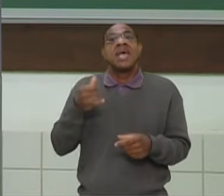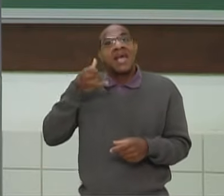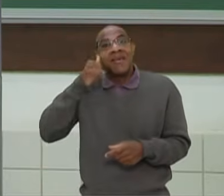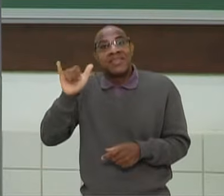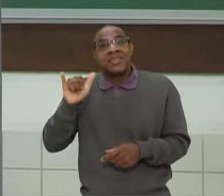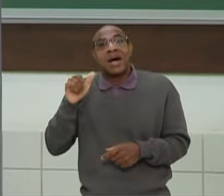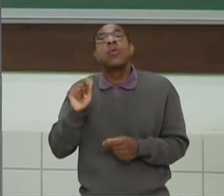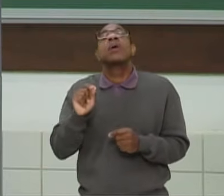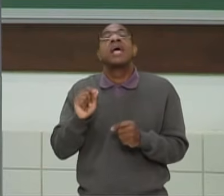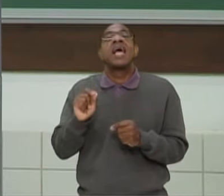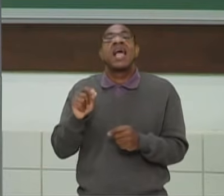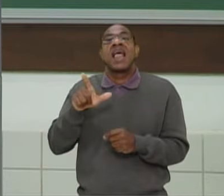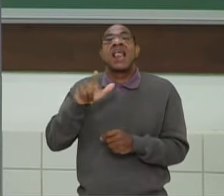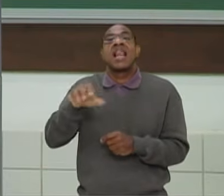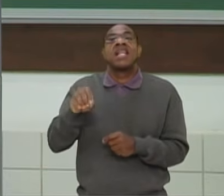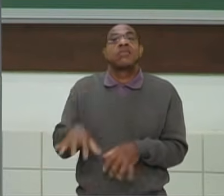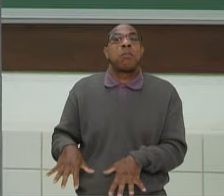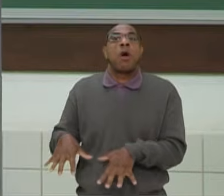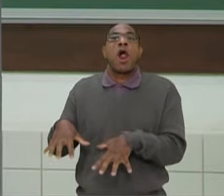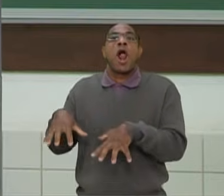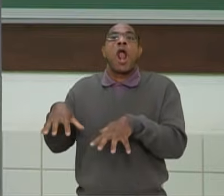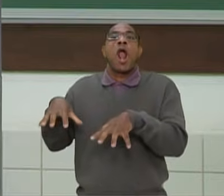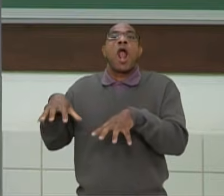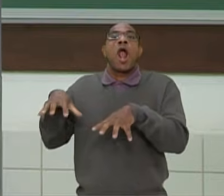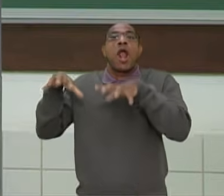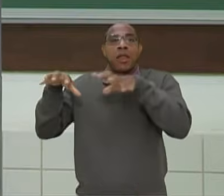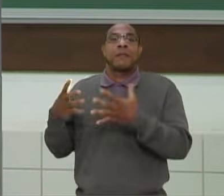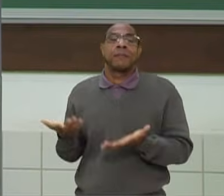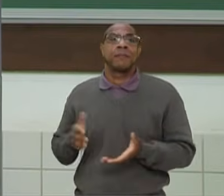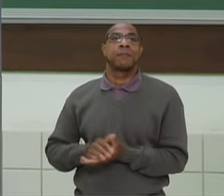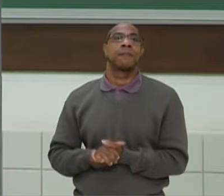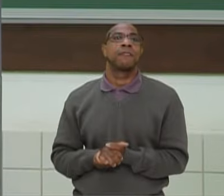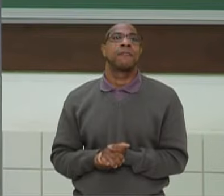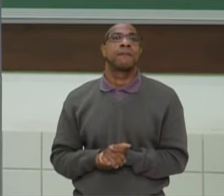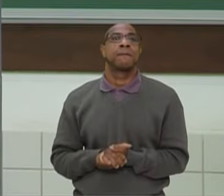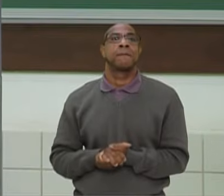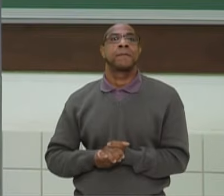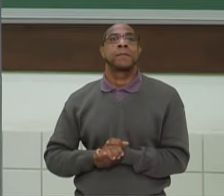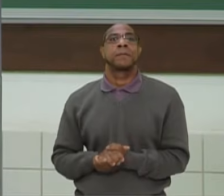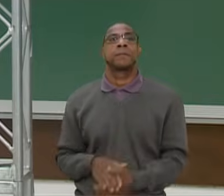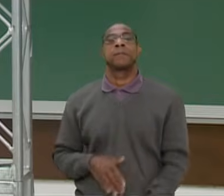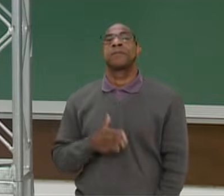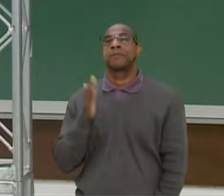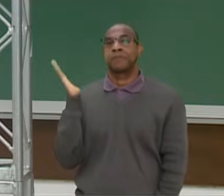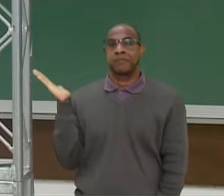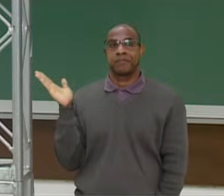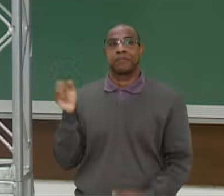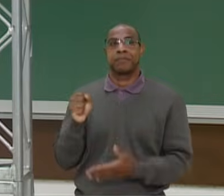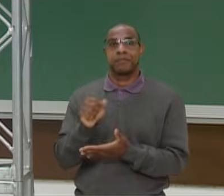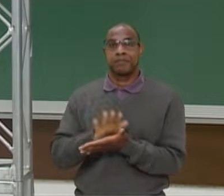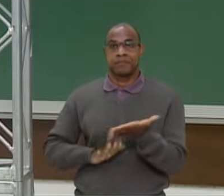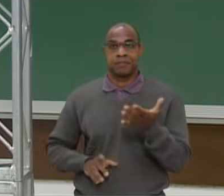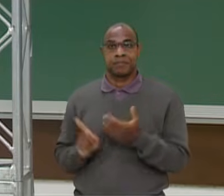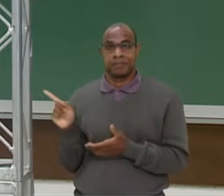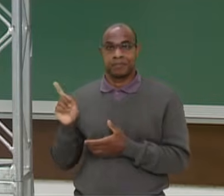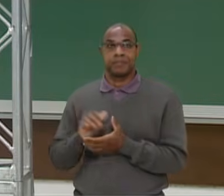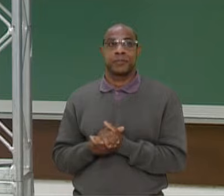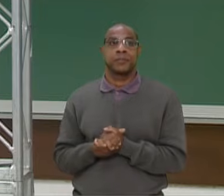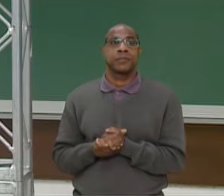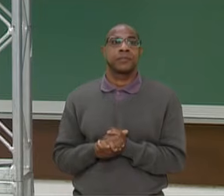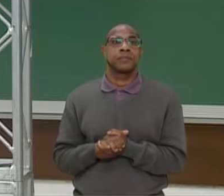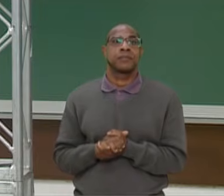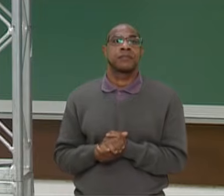o ambiente, por dentro de toda essa lógica. E vamos de mais uma questão, então.